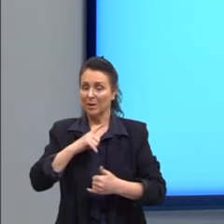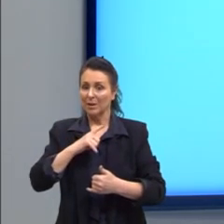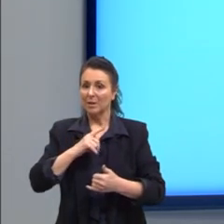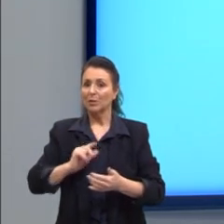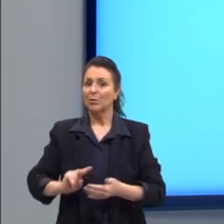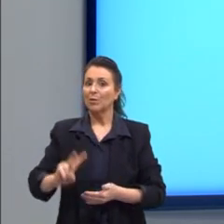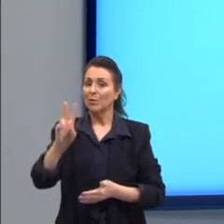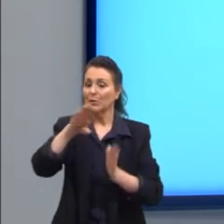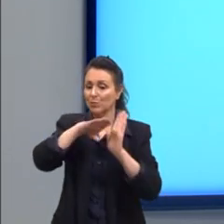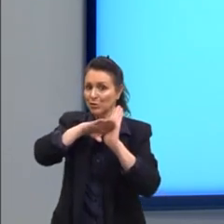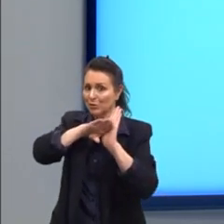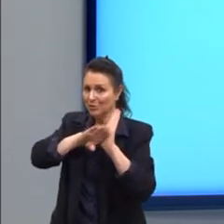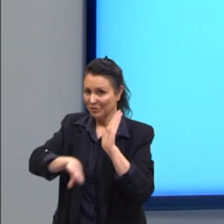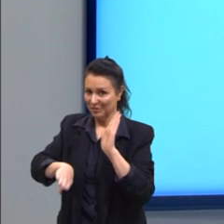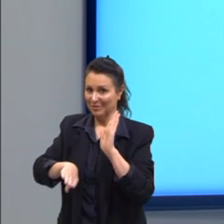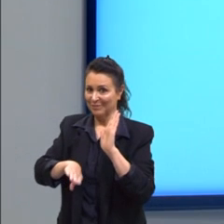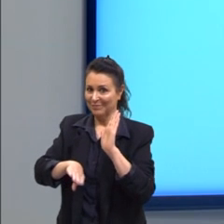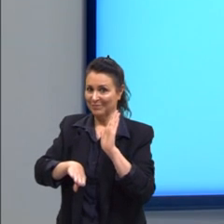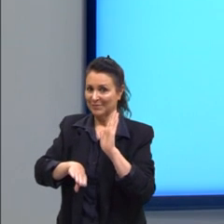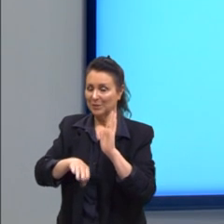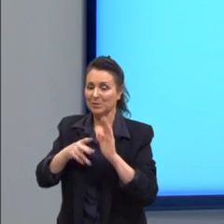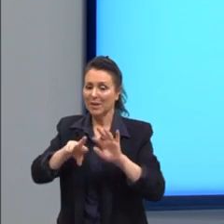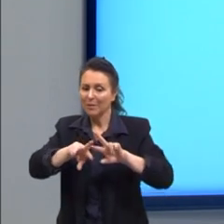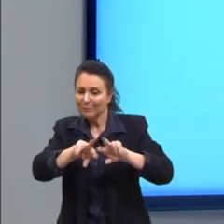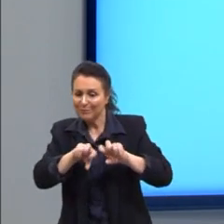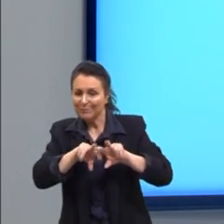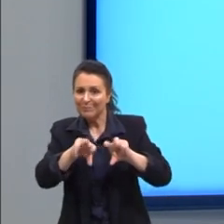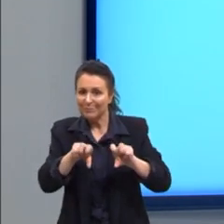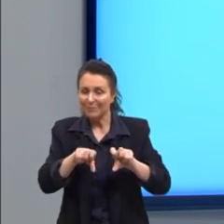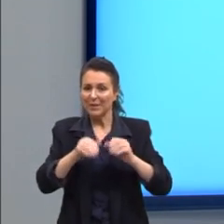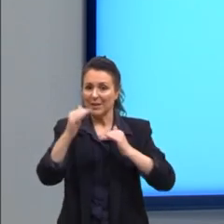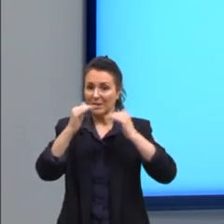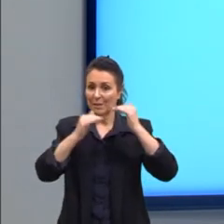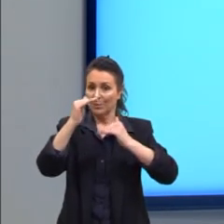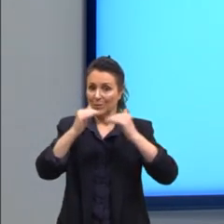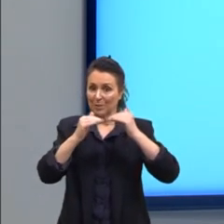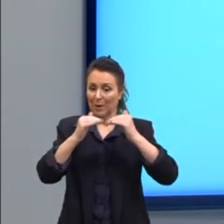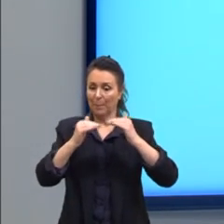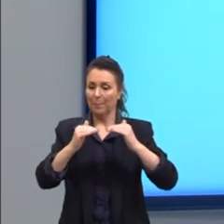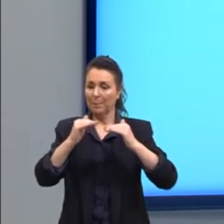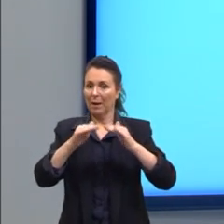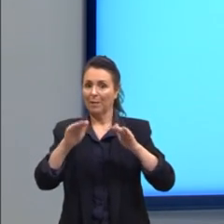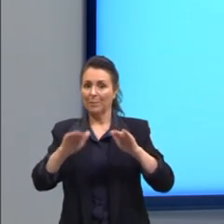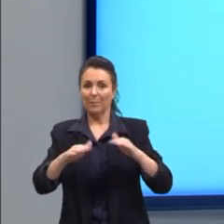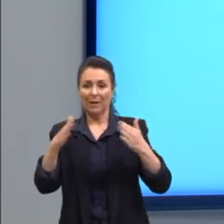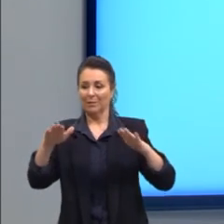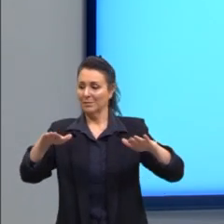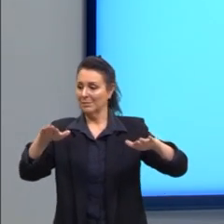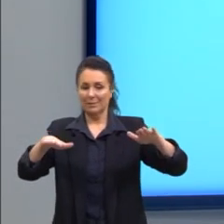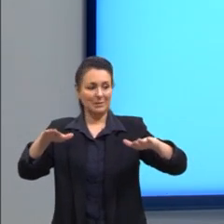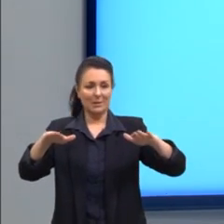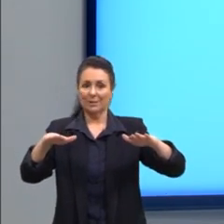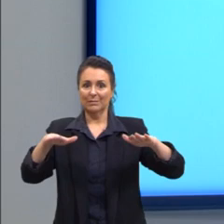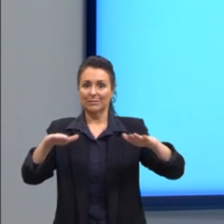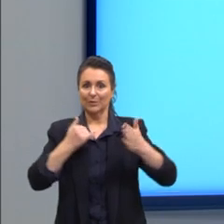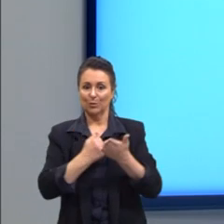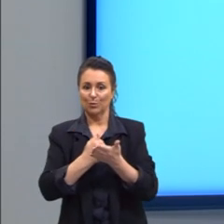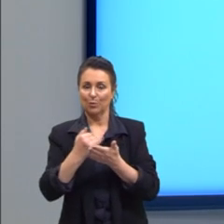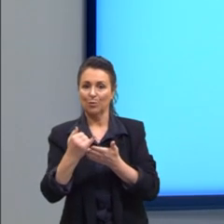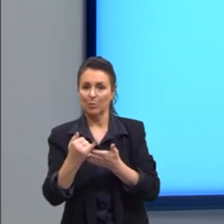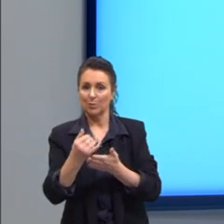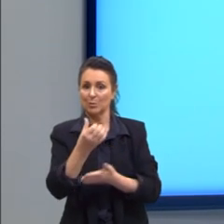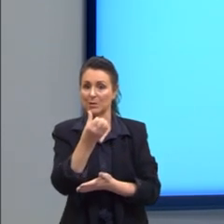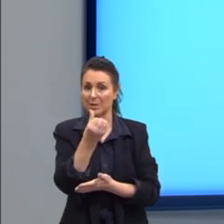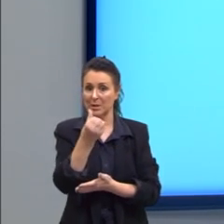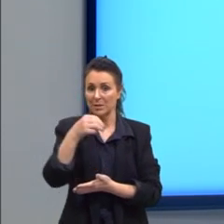extrair da reação química a reação química balanceada tá então primeiro interpretamos a iniciou com